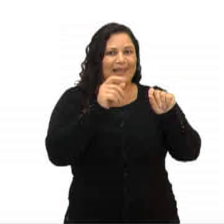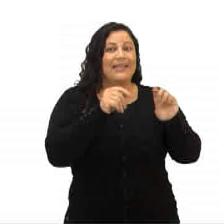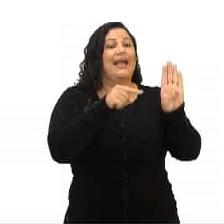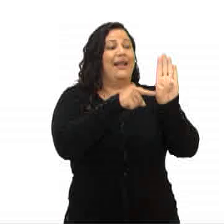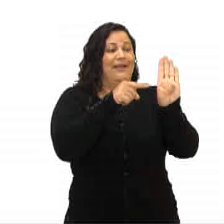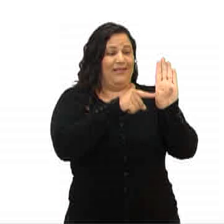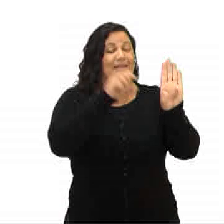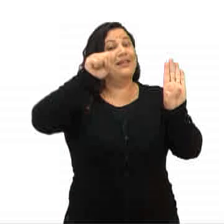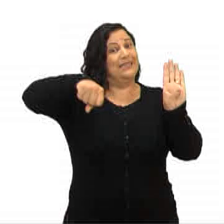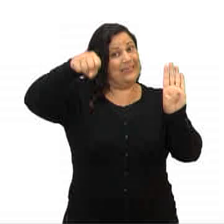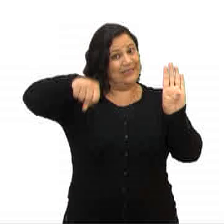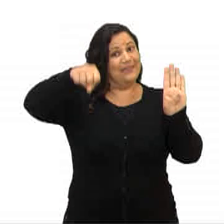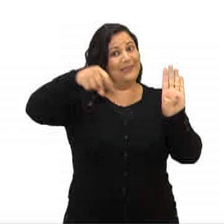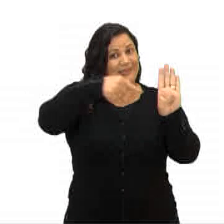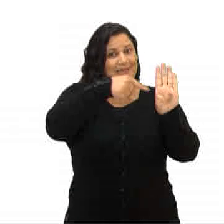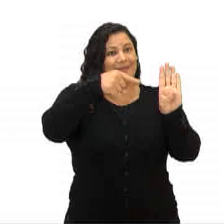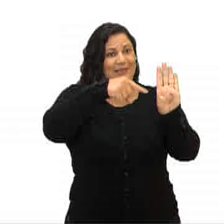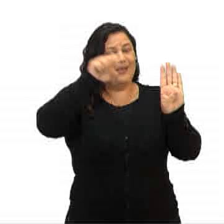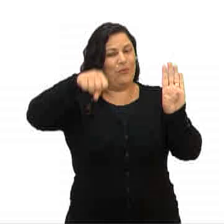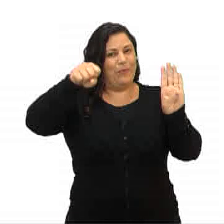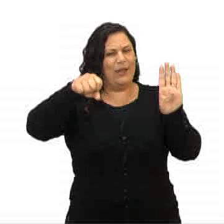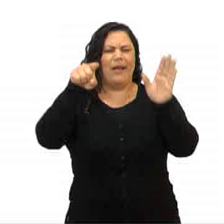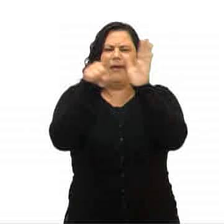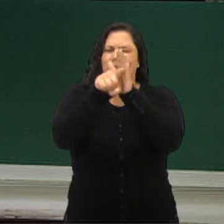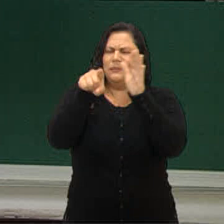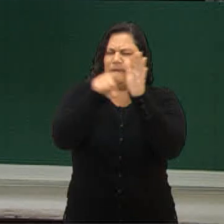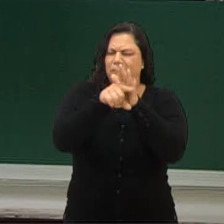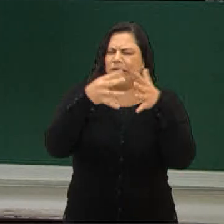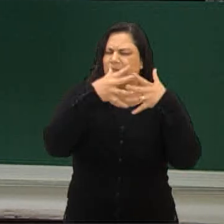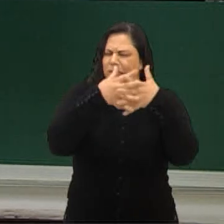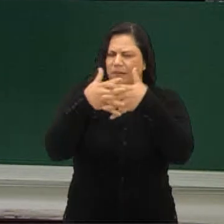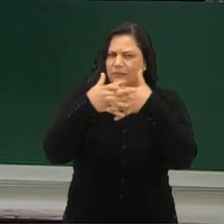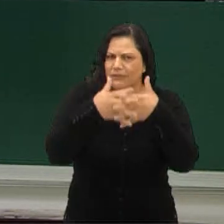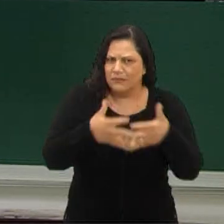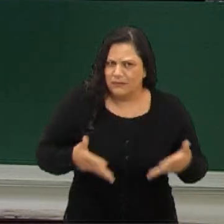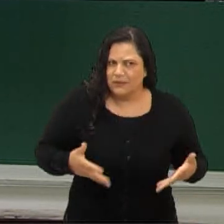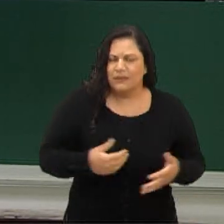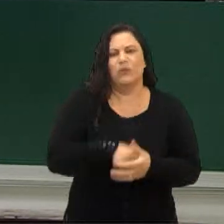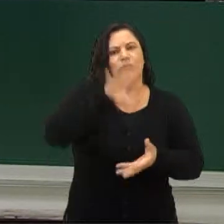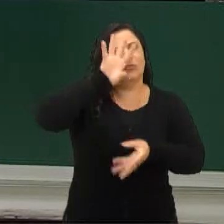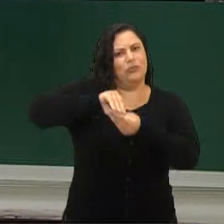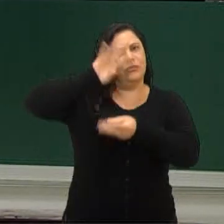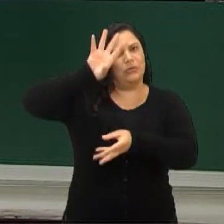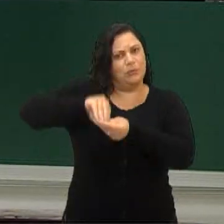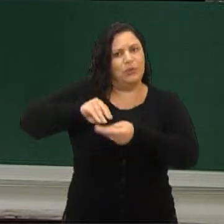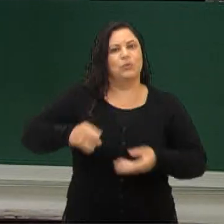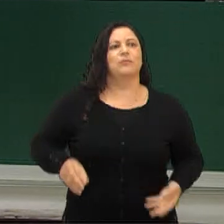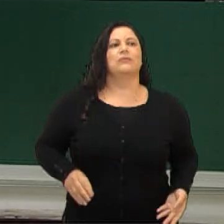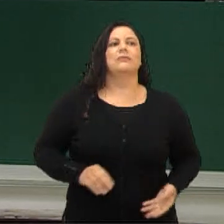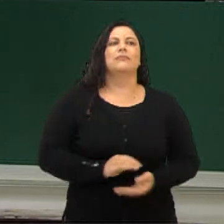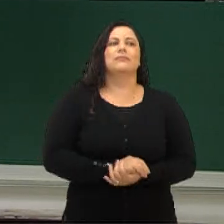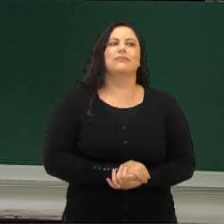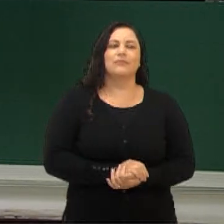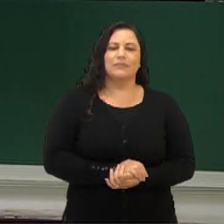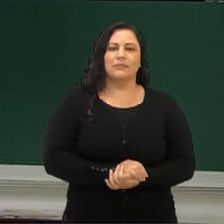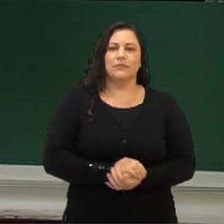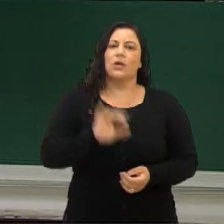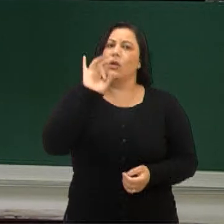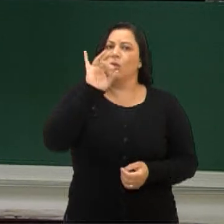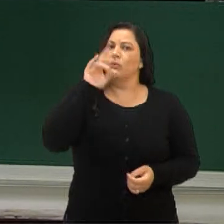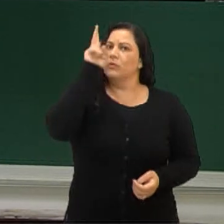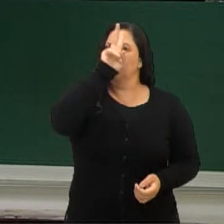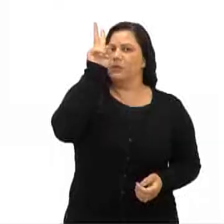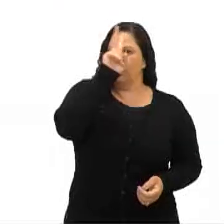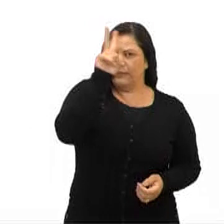pessoal? Essa pergunta ela é bem mais complexa, só como a gente tem um espaço curto, eu dei uma resumida nela, tá? Só para lembrar você